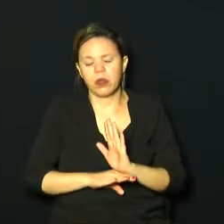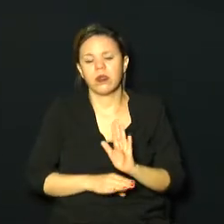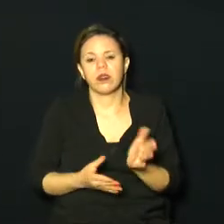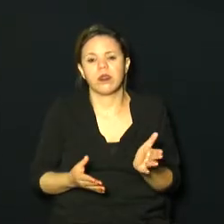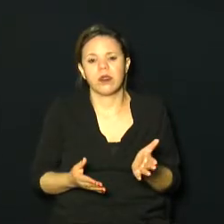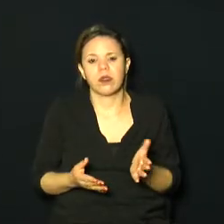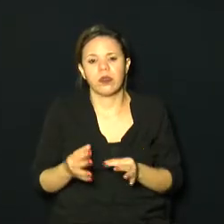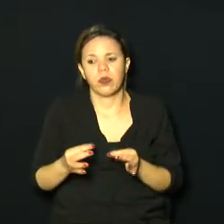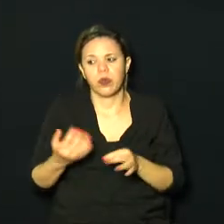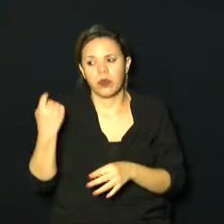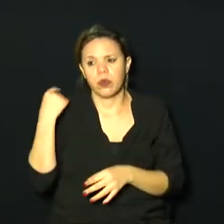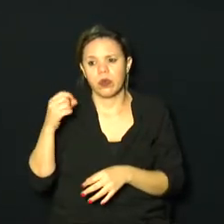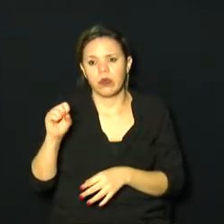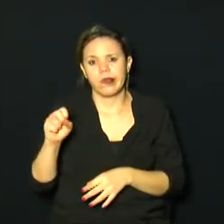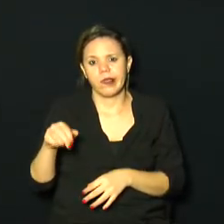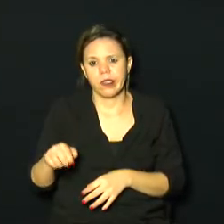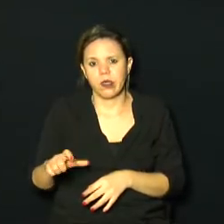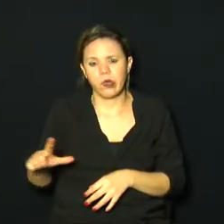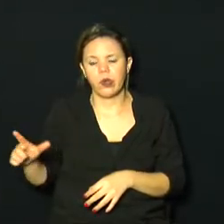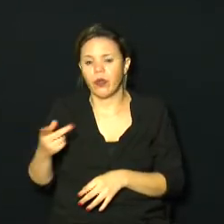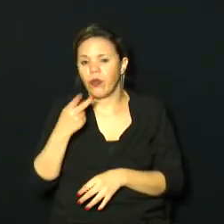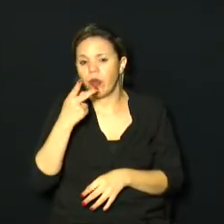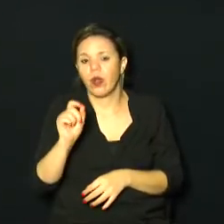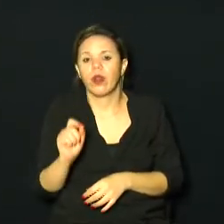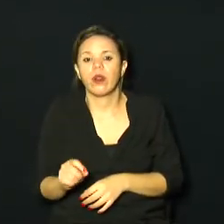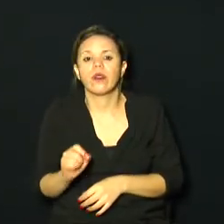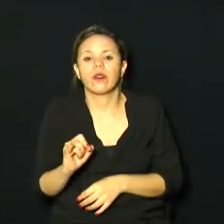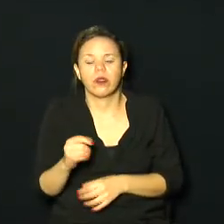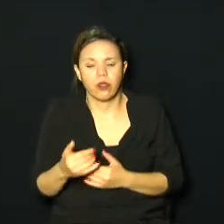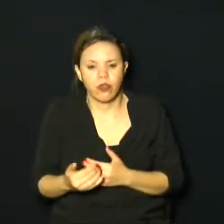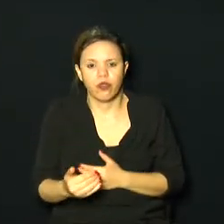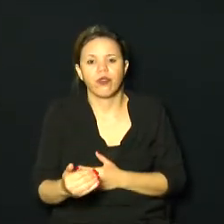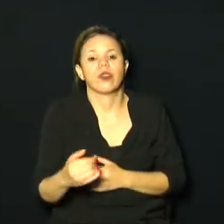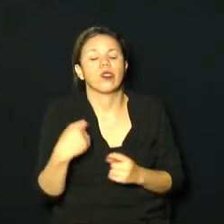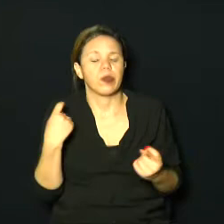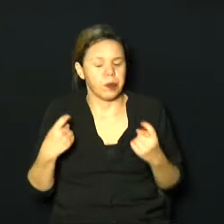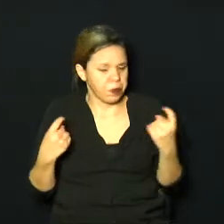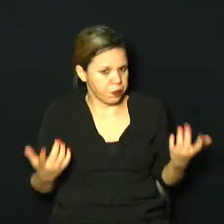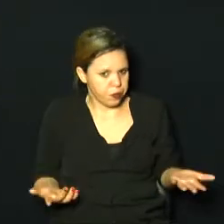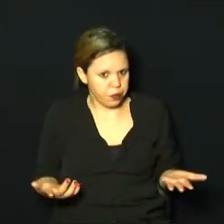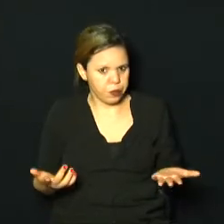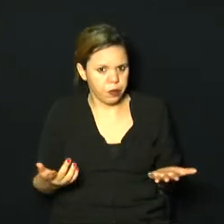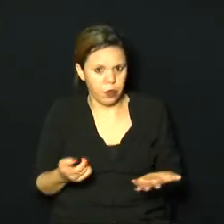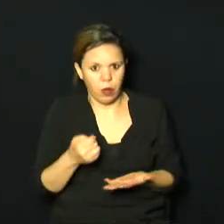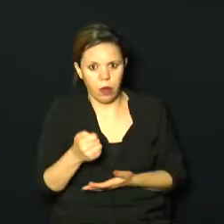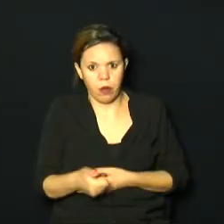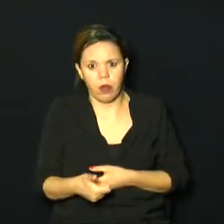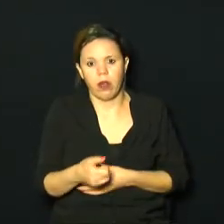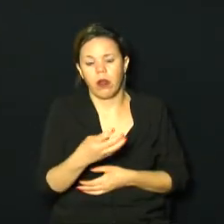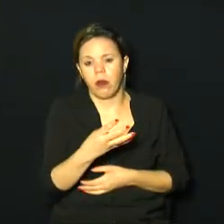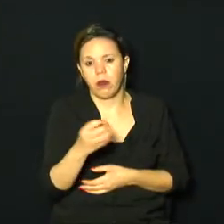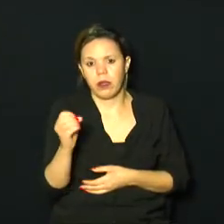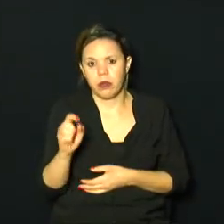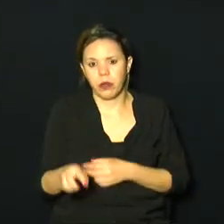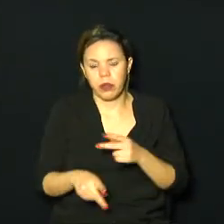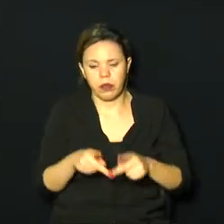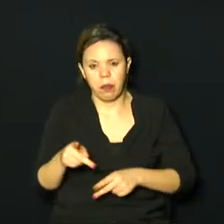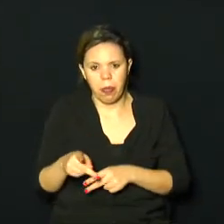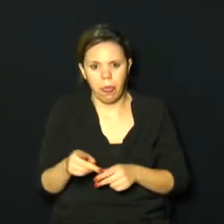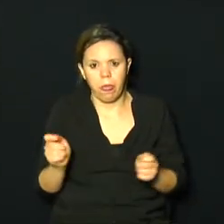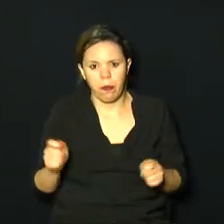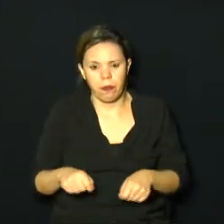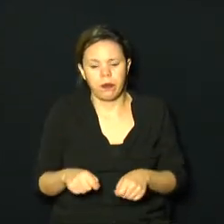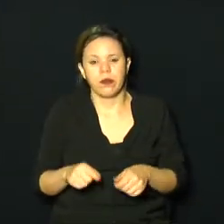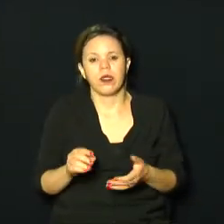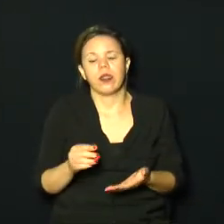Samuel, à época, Samuel Rossilho, falou que sim, diante de uma preocupação de quase 40 mil pessoas com o déficit